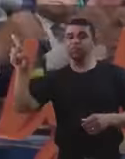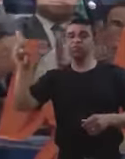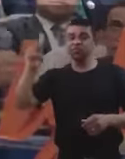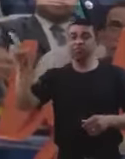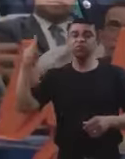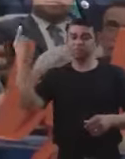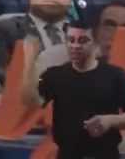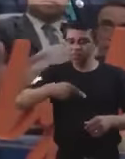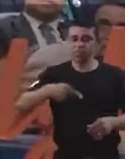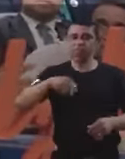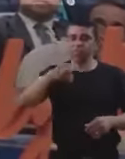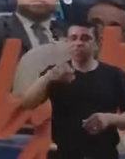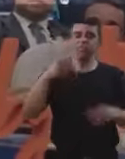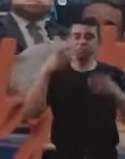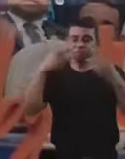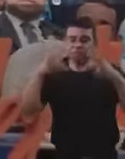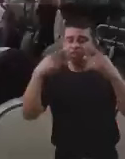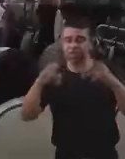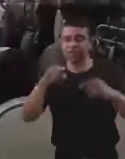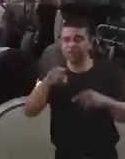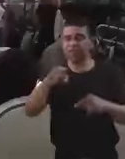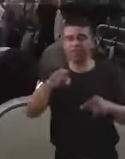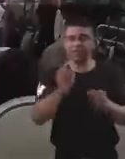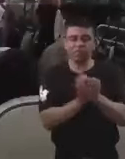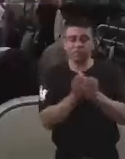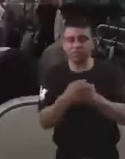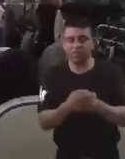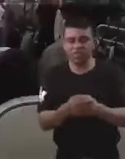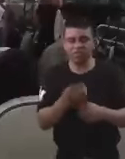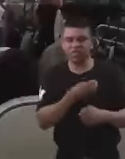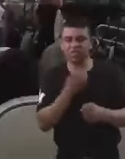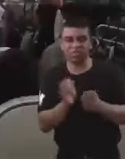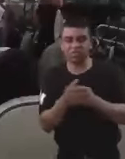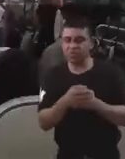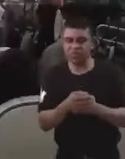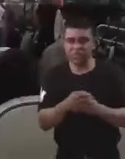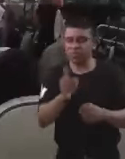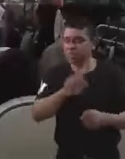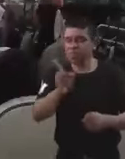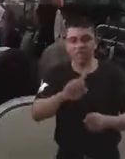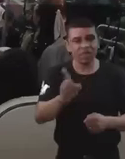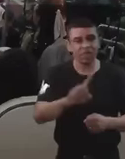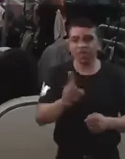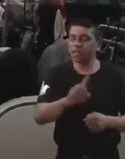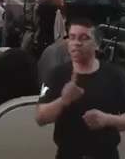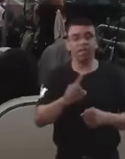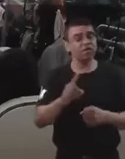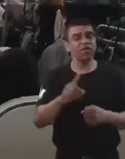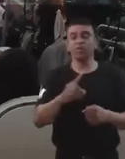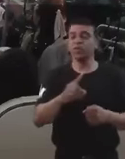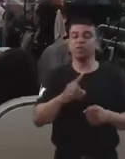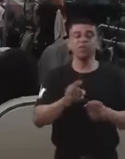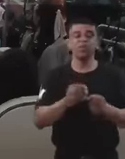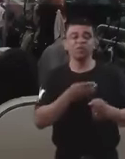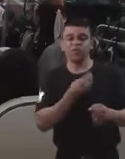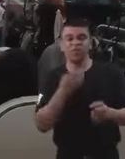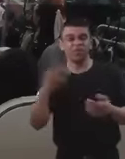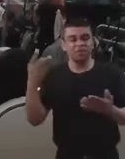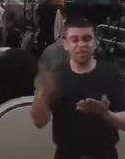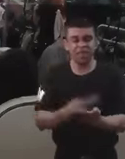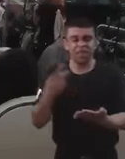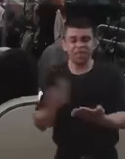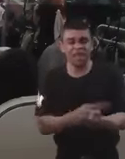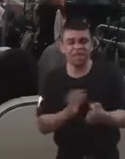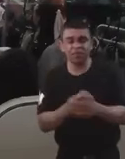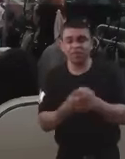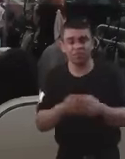evangeliquez. Tudo que está oculto, se não for confessado, se não for levado à luz, foi Jesus que disse,